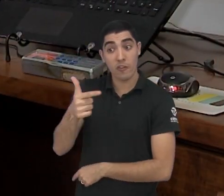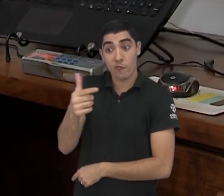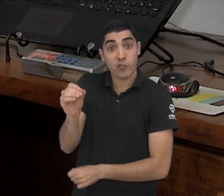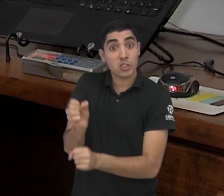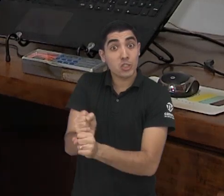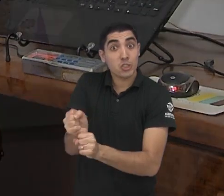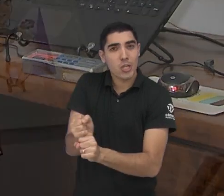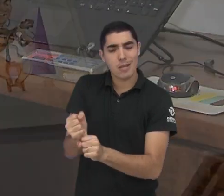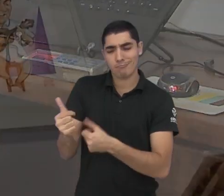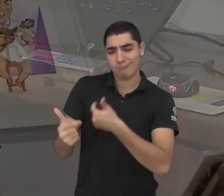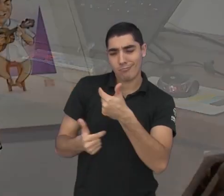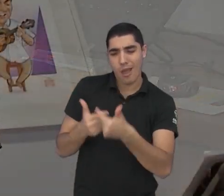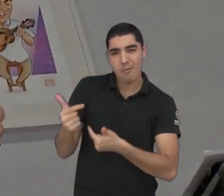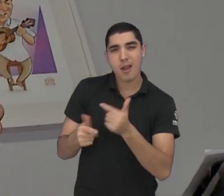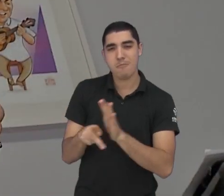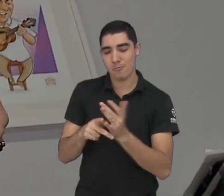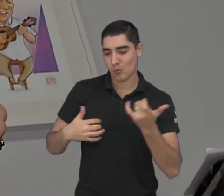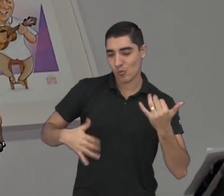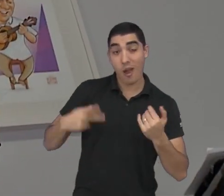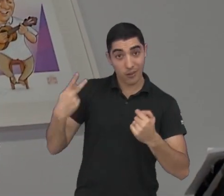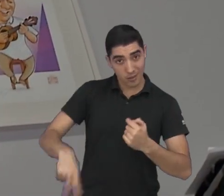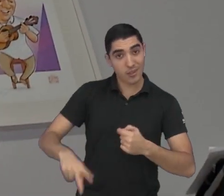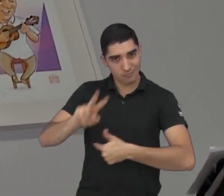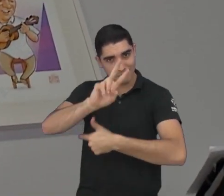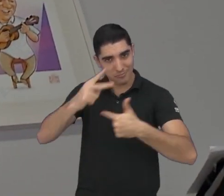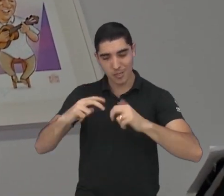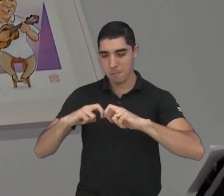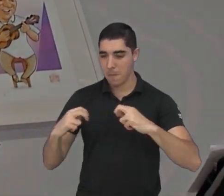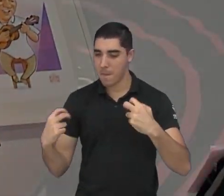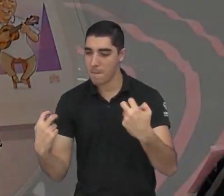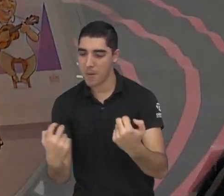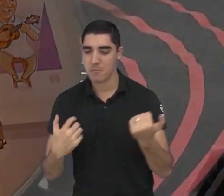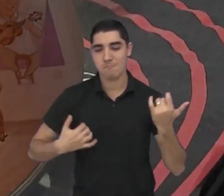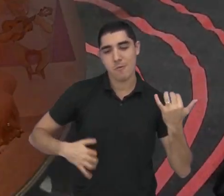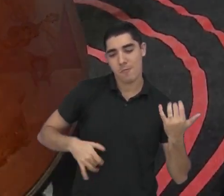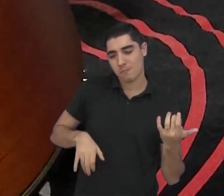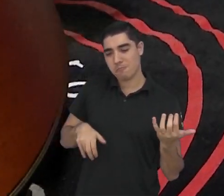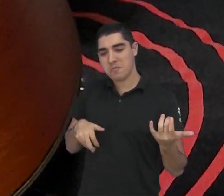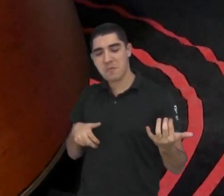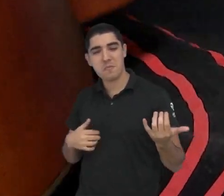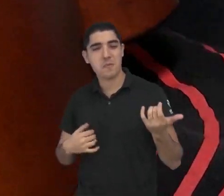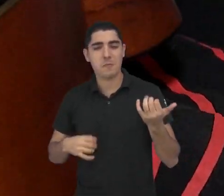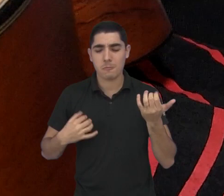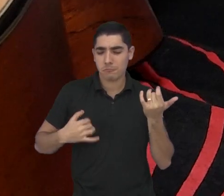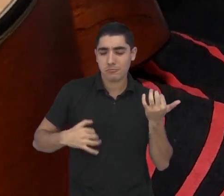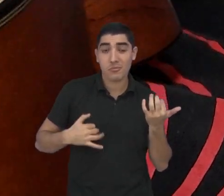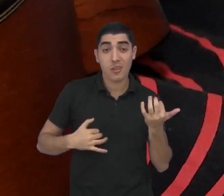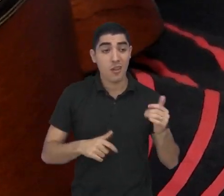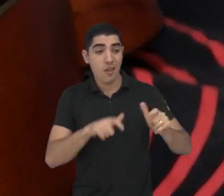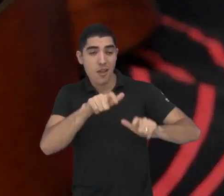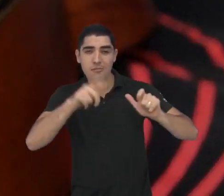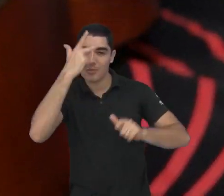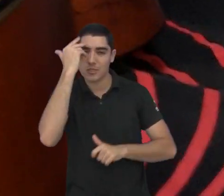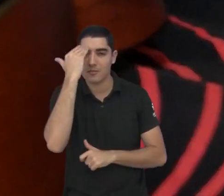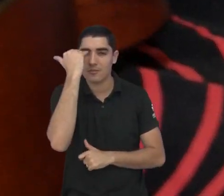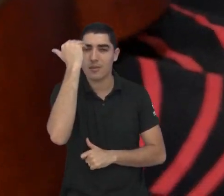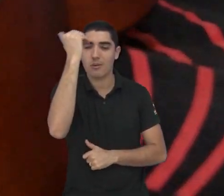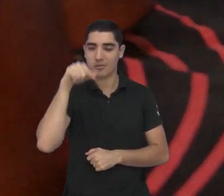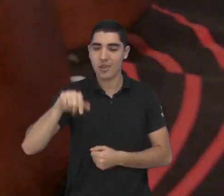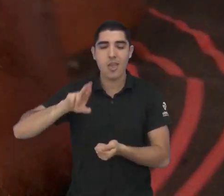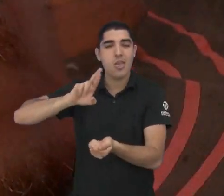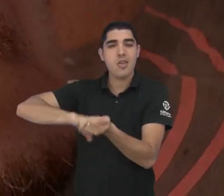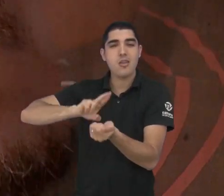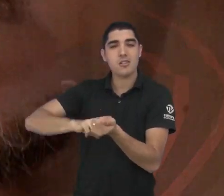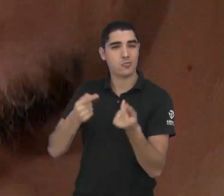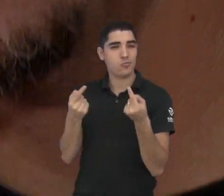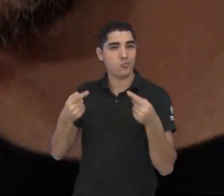há mais de 20 anos se reúne em rodas no Vale do Paraíba para tocar as composições de grandes artistas do